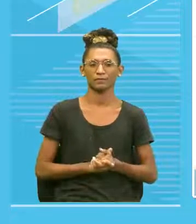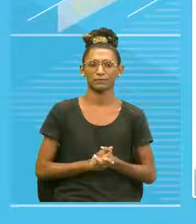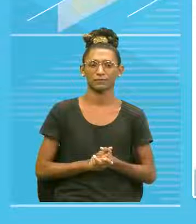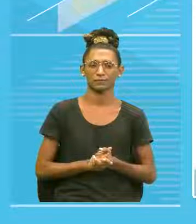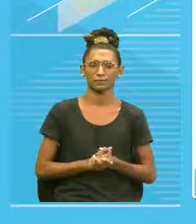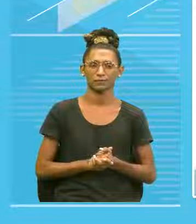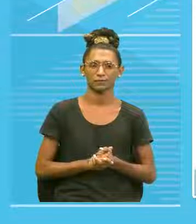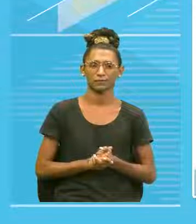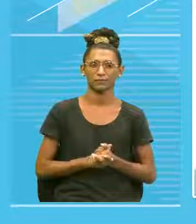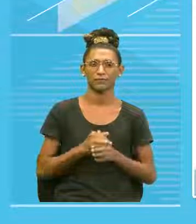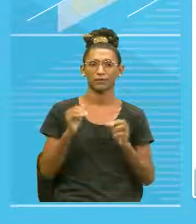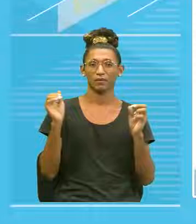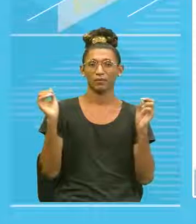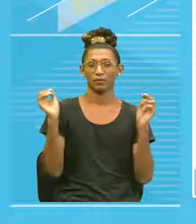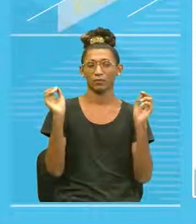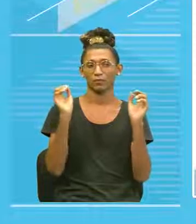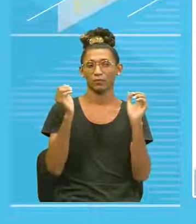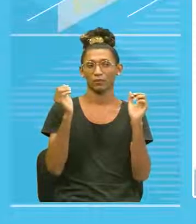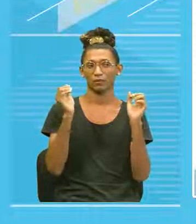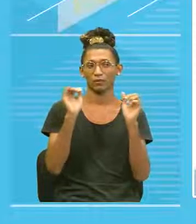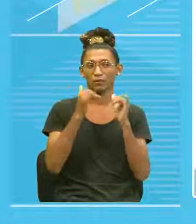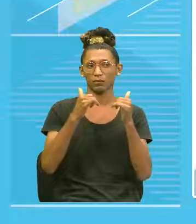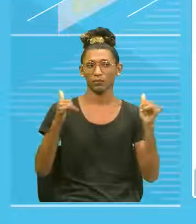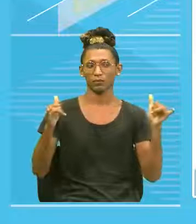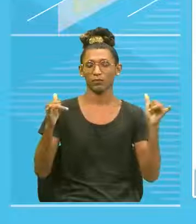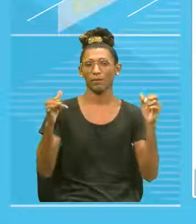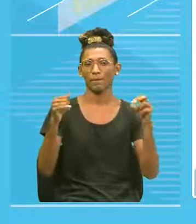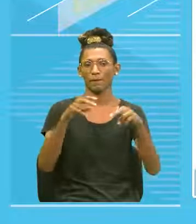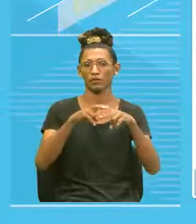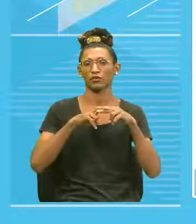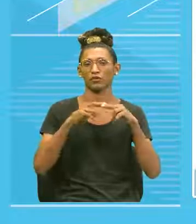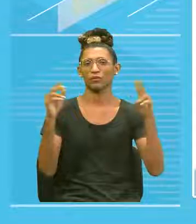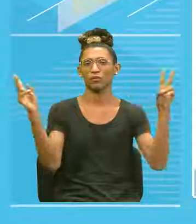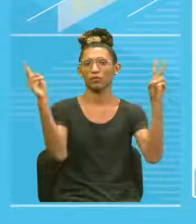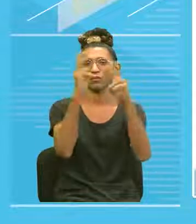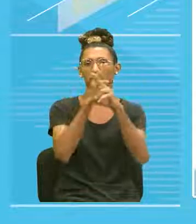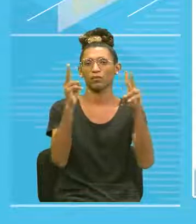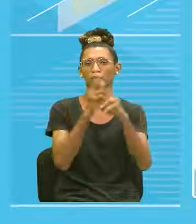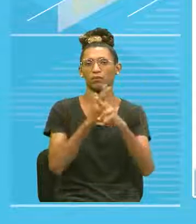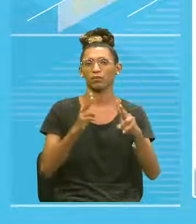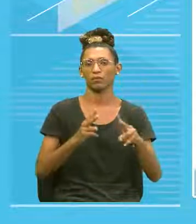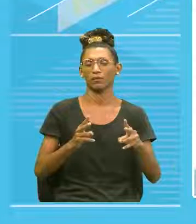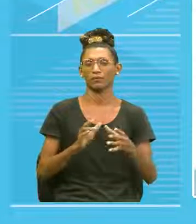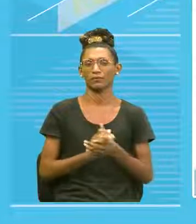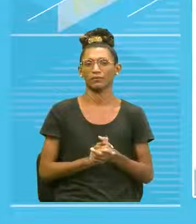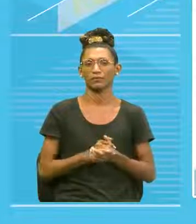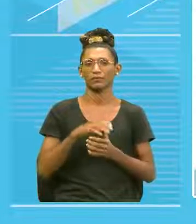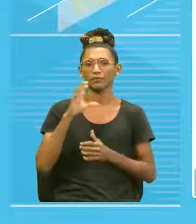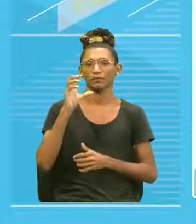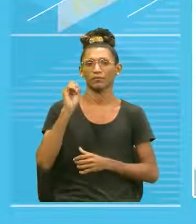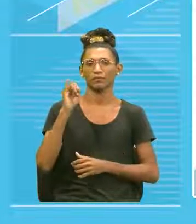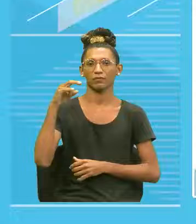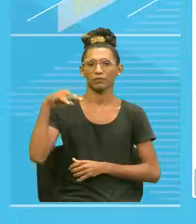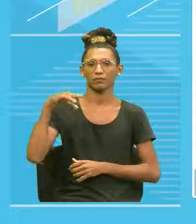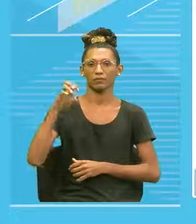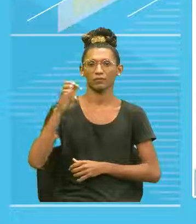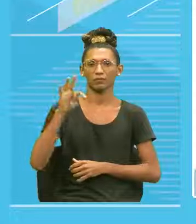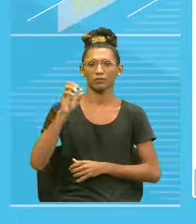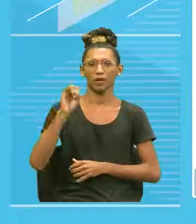a energia do vento cinética e o que é energia sinner